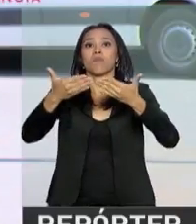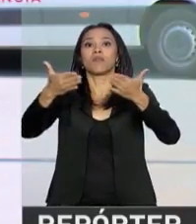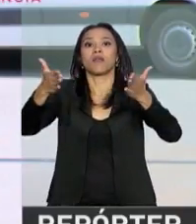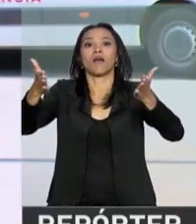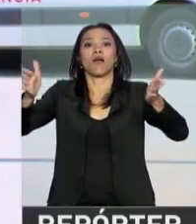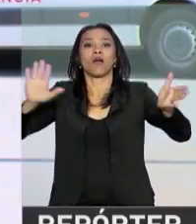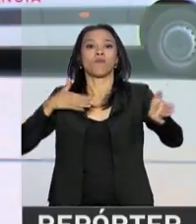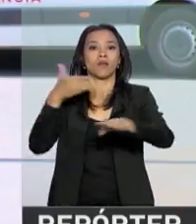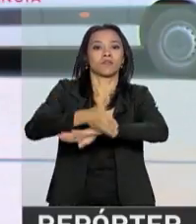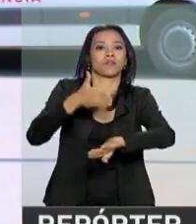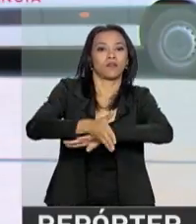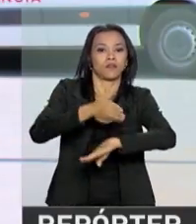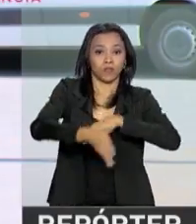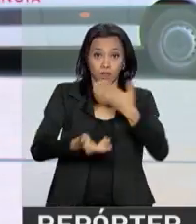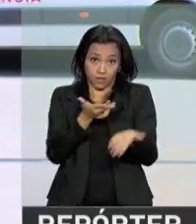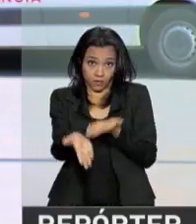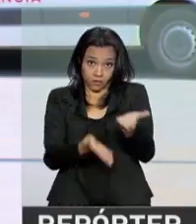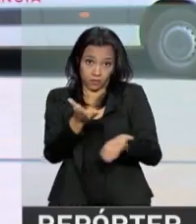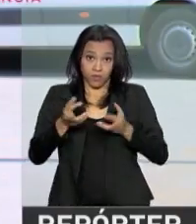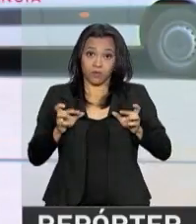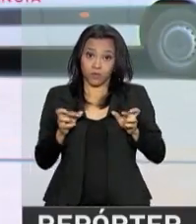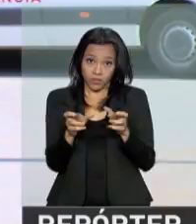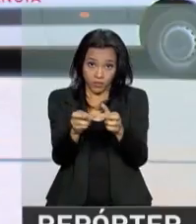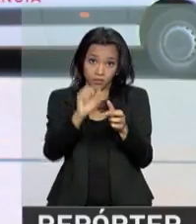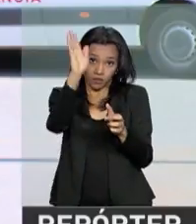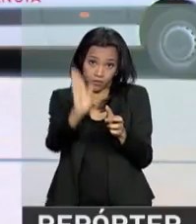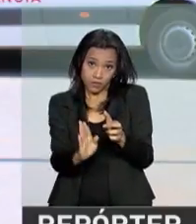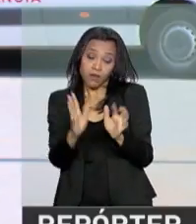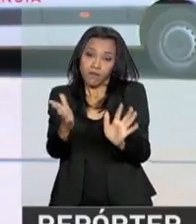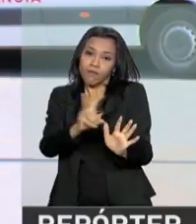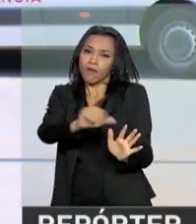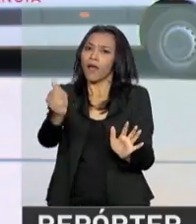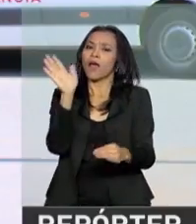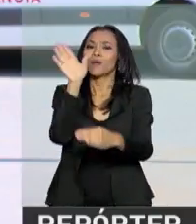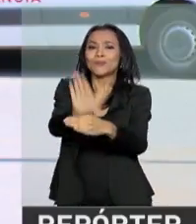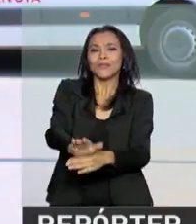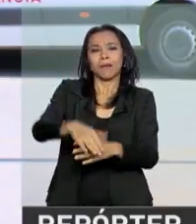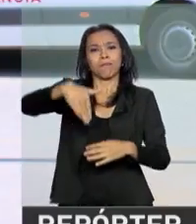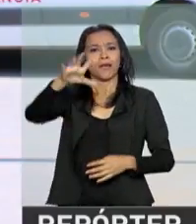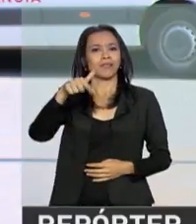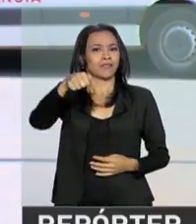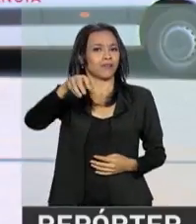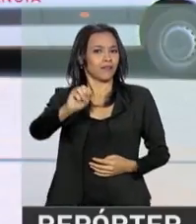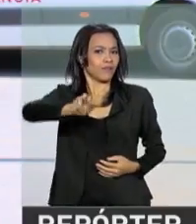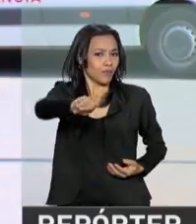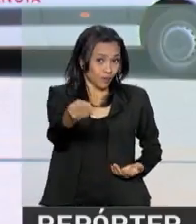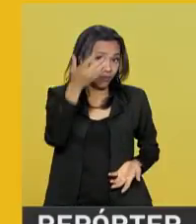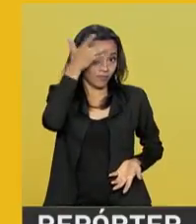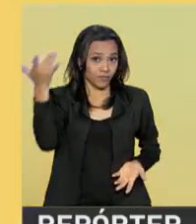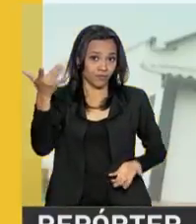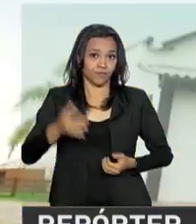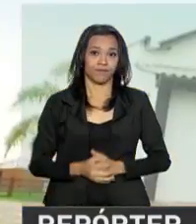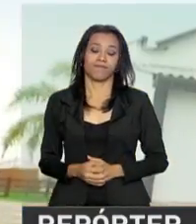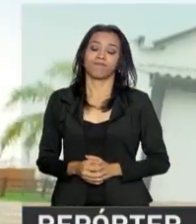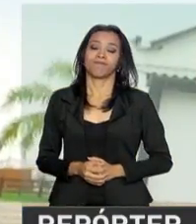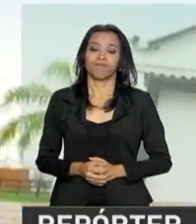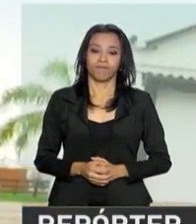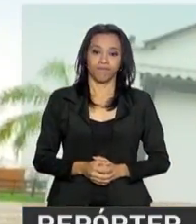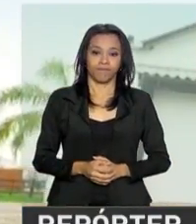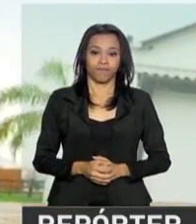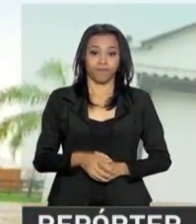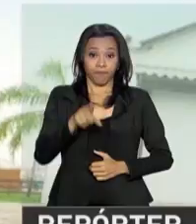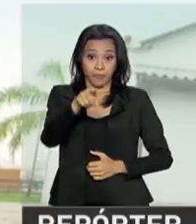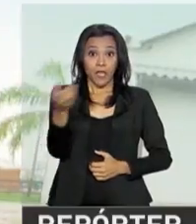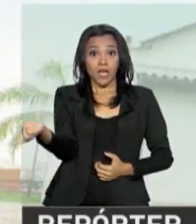acesso ao tratamento de câncer no país. A medida deve atender mais de 70 milhões de brasileiros.